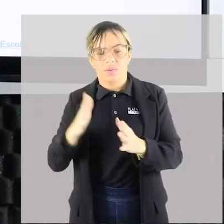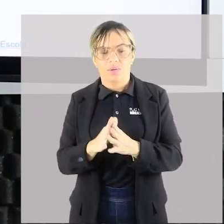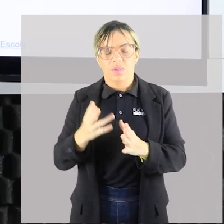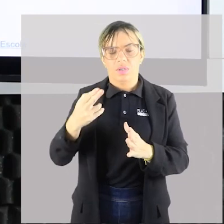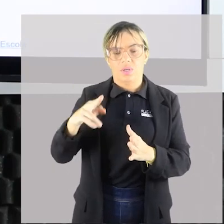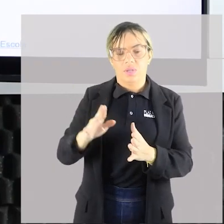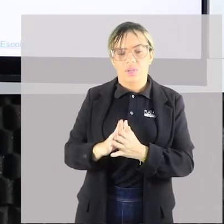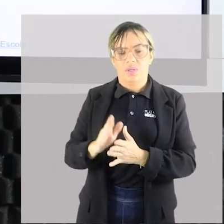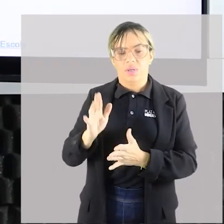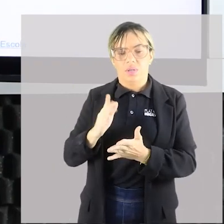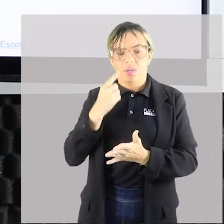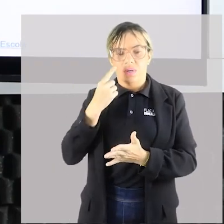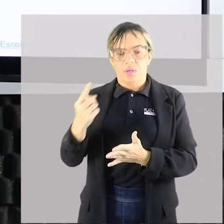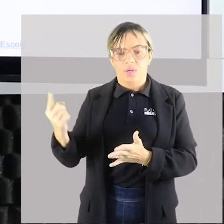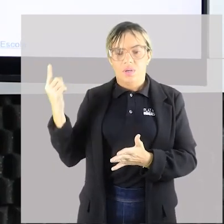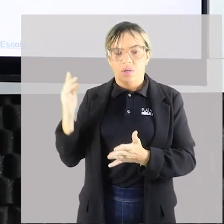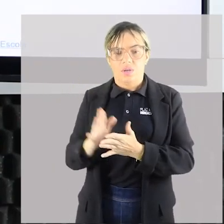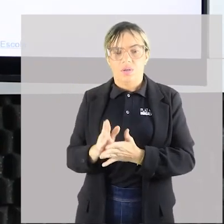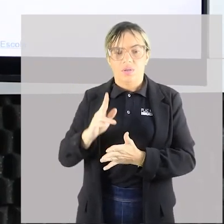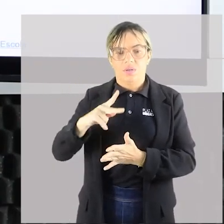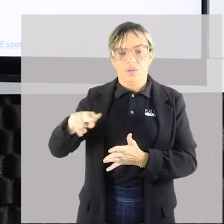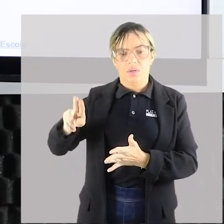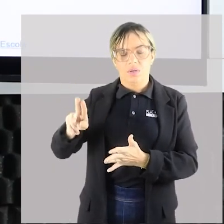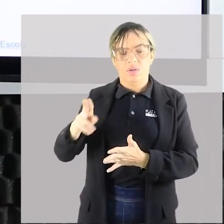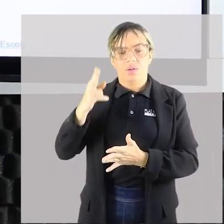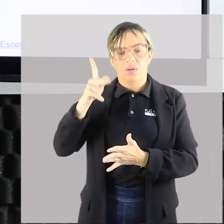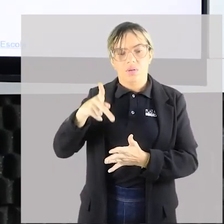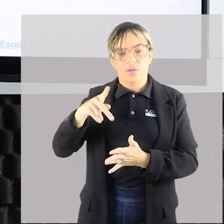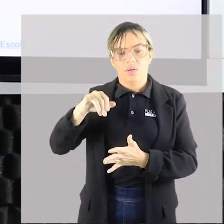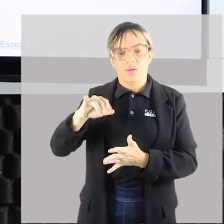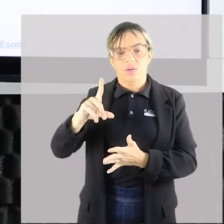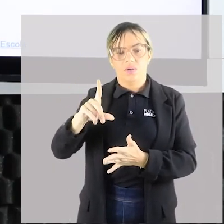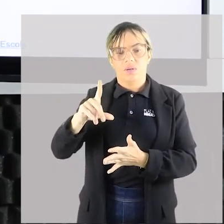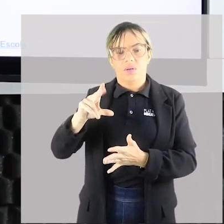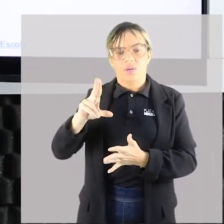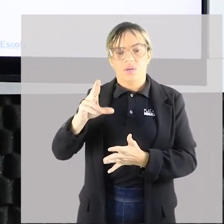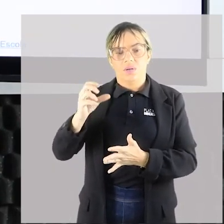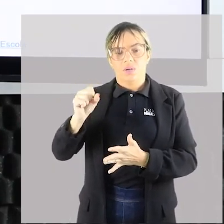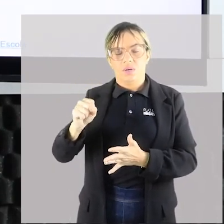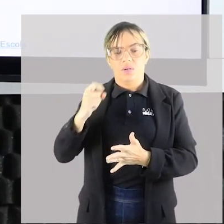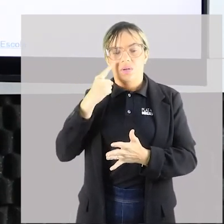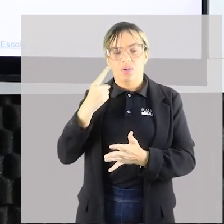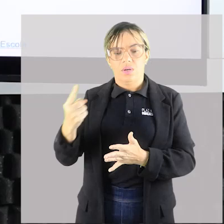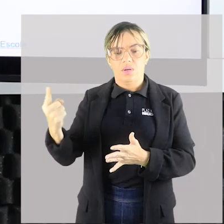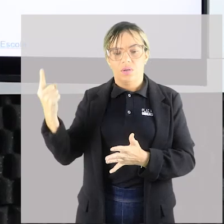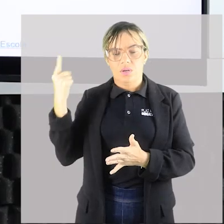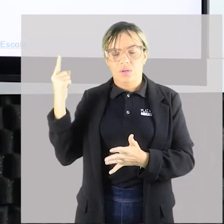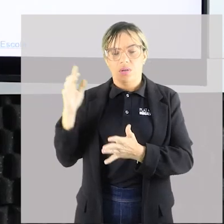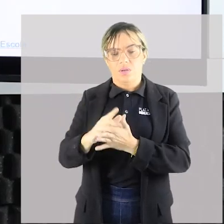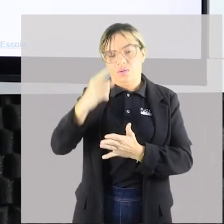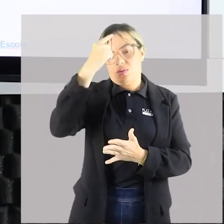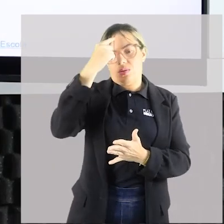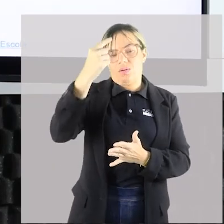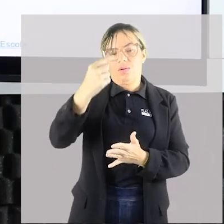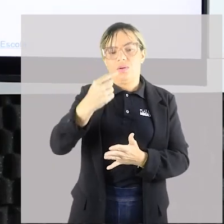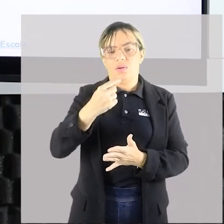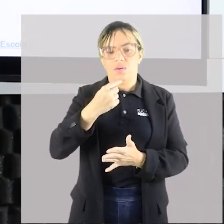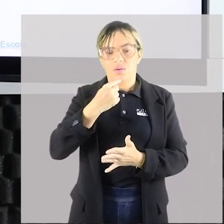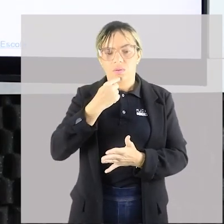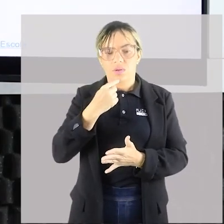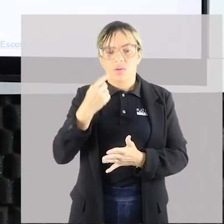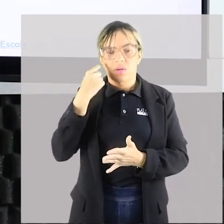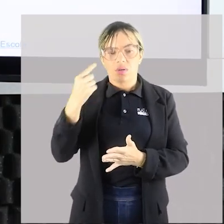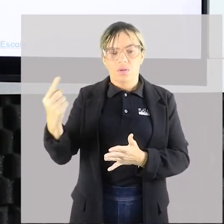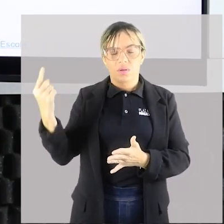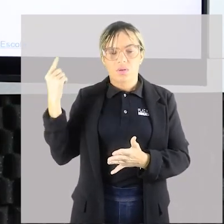denominar de pile, tá? Ou então de pelo, conforme vocês observam aí na imagem, tá certo? Essa ponte,